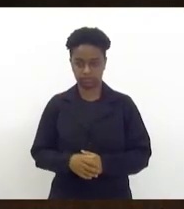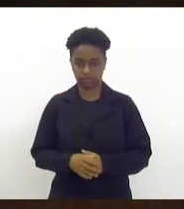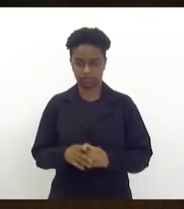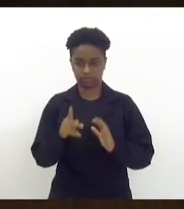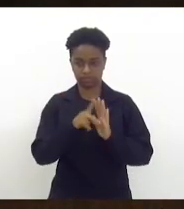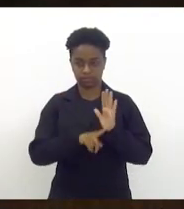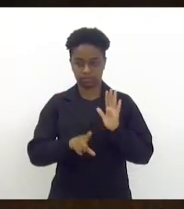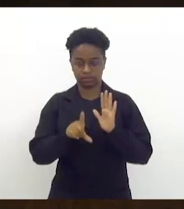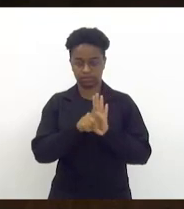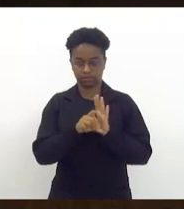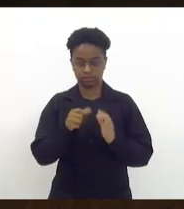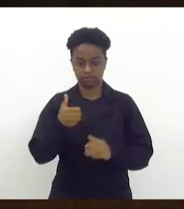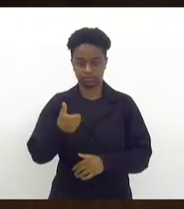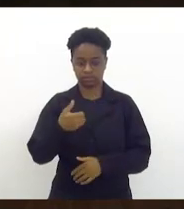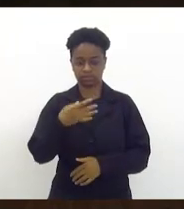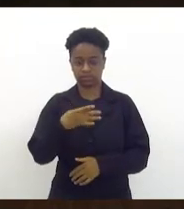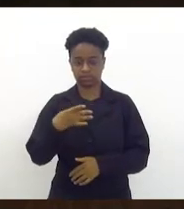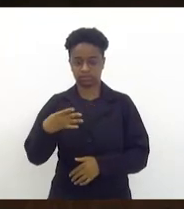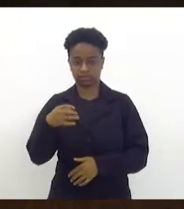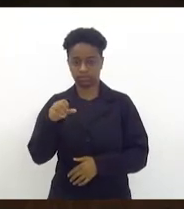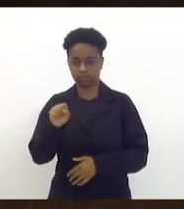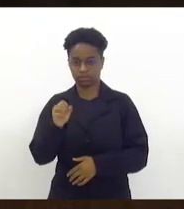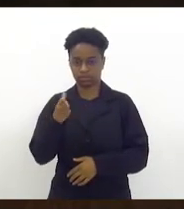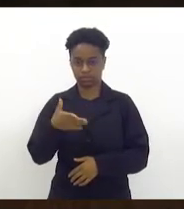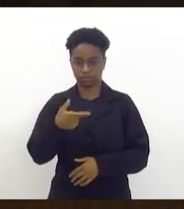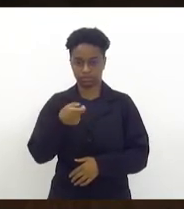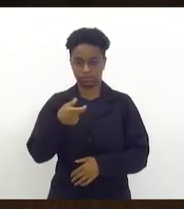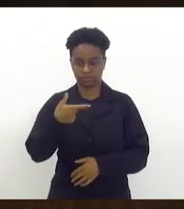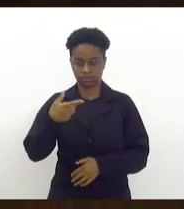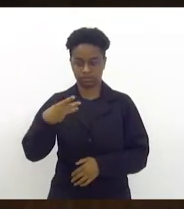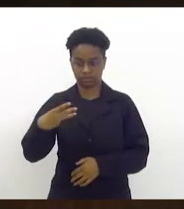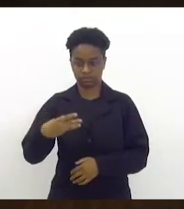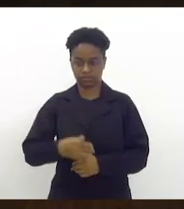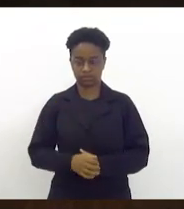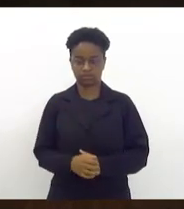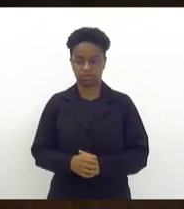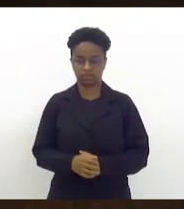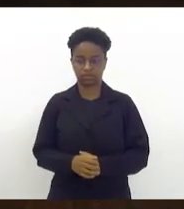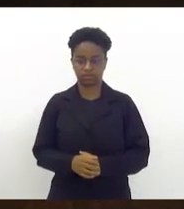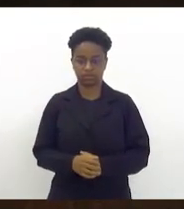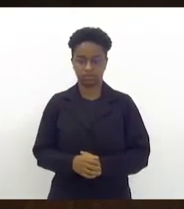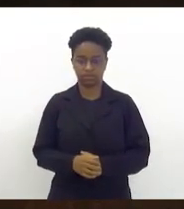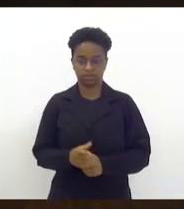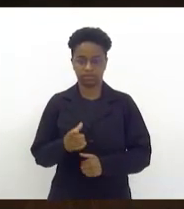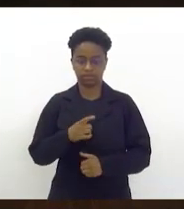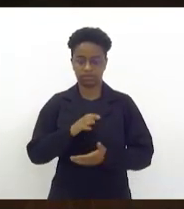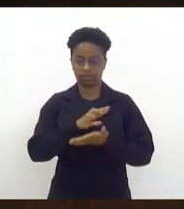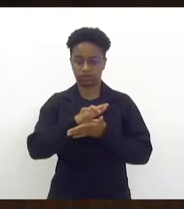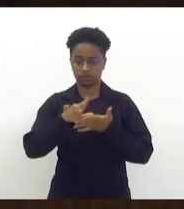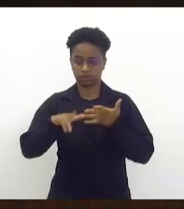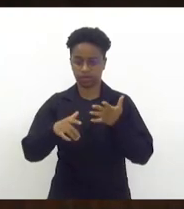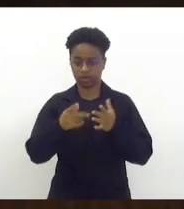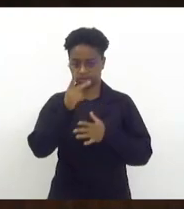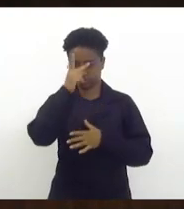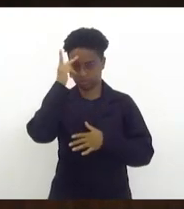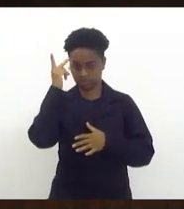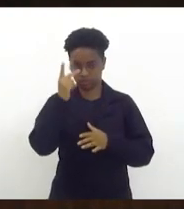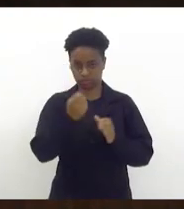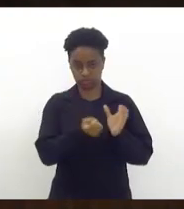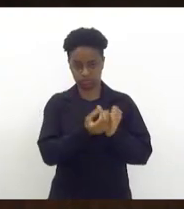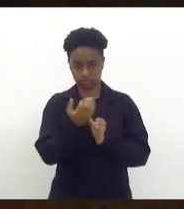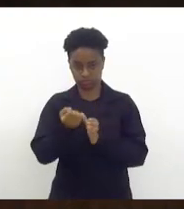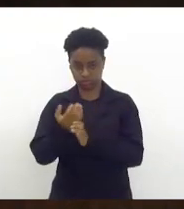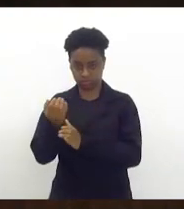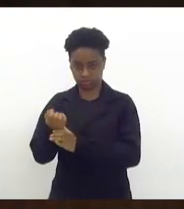Projeto de lei 1448, de 23, de diversos autores,